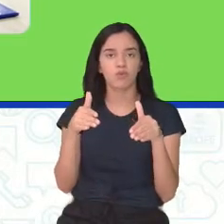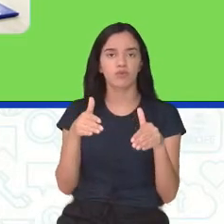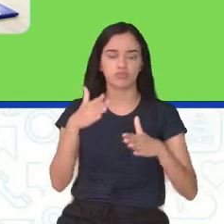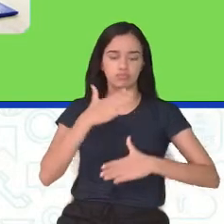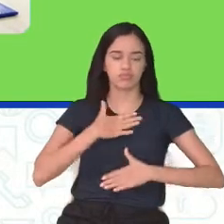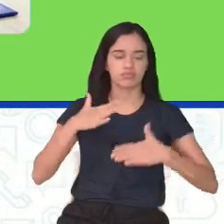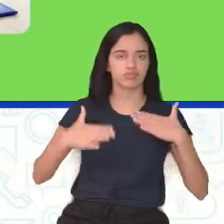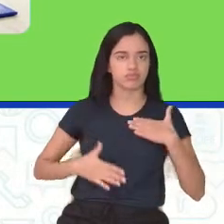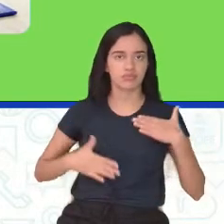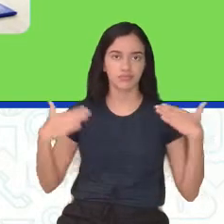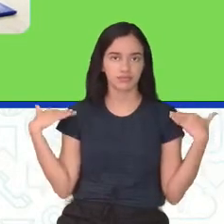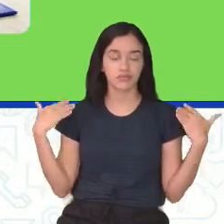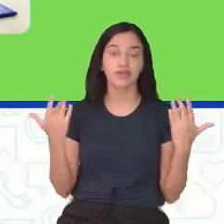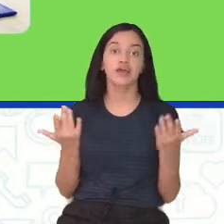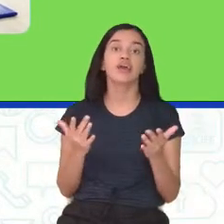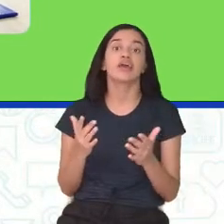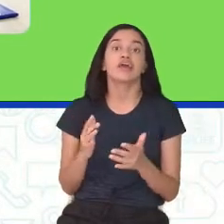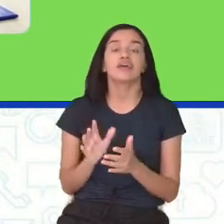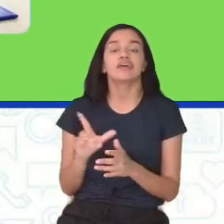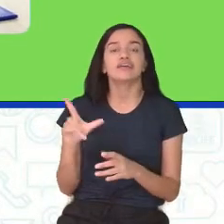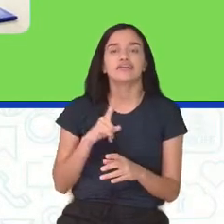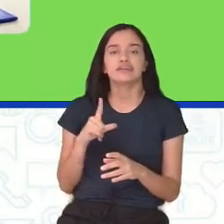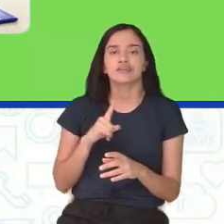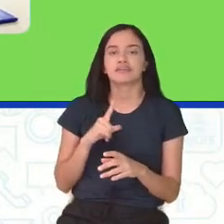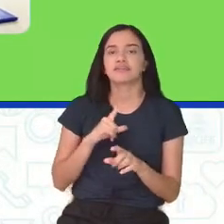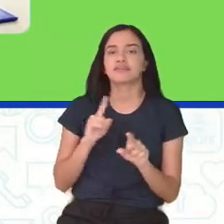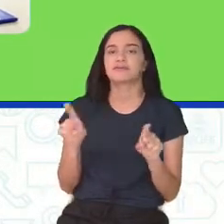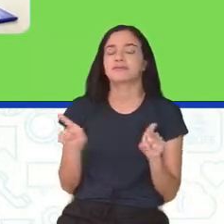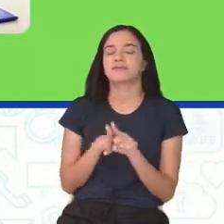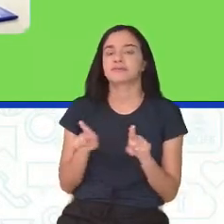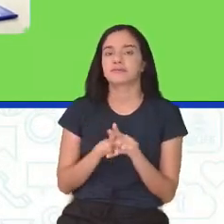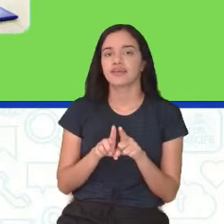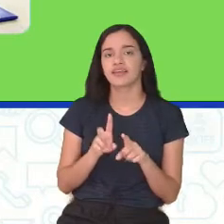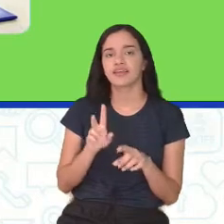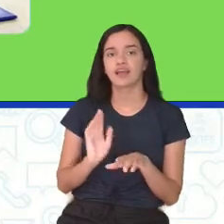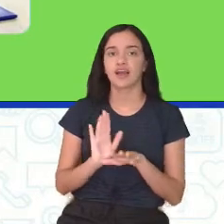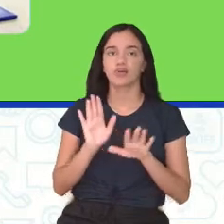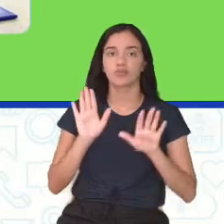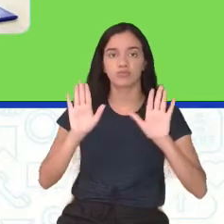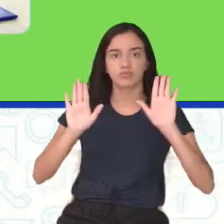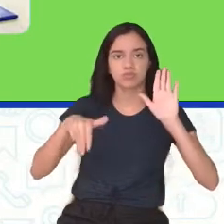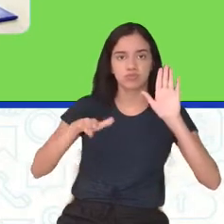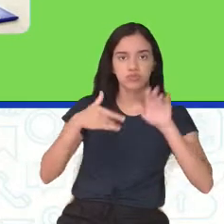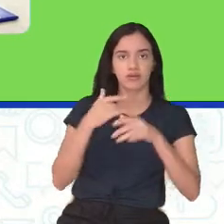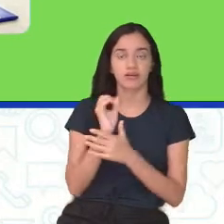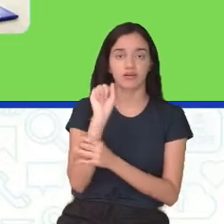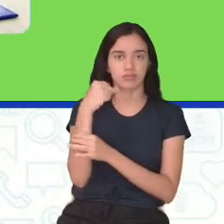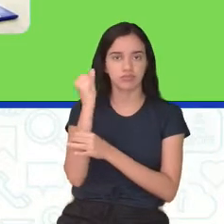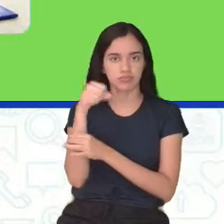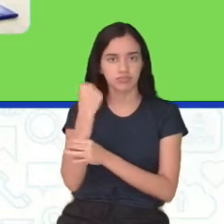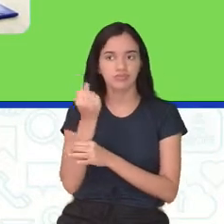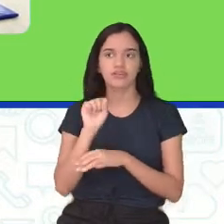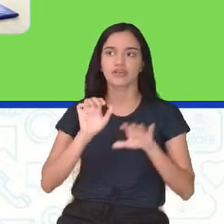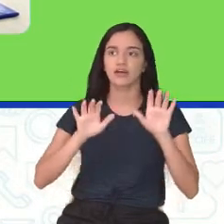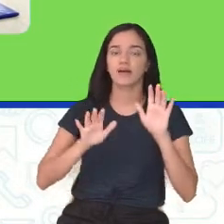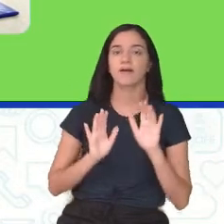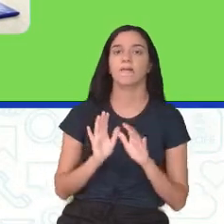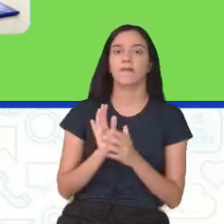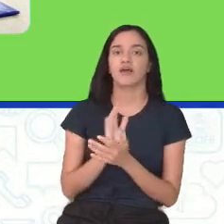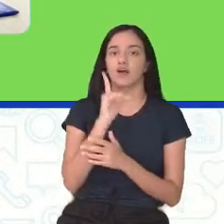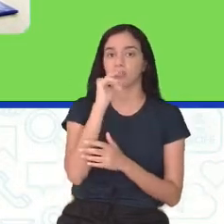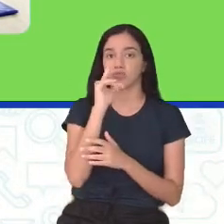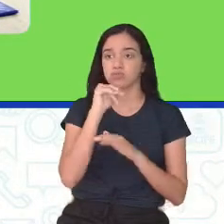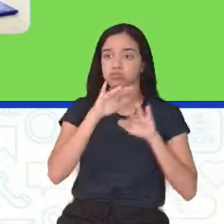partes do corpo. E temos aí a hidroginástica também, né? Que vocês estão vendo aí na imagem,